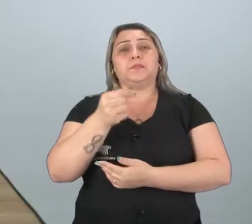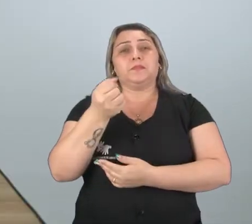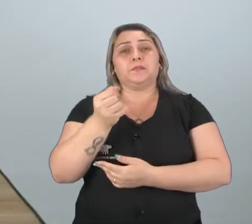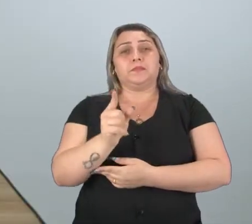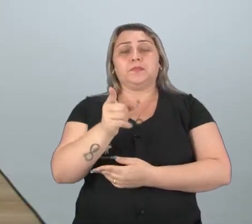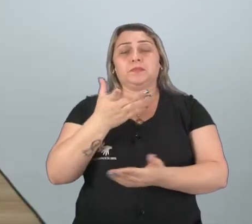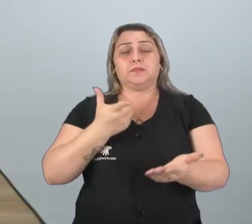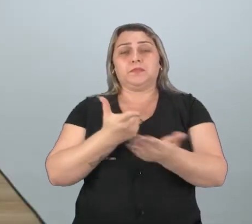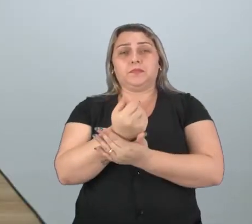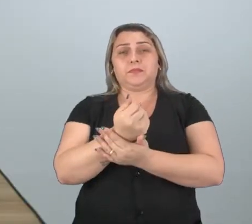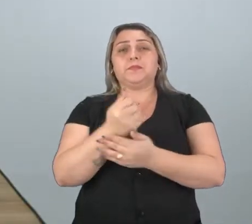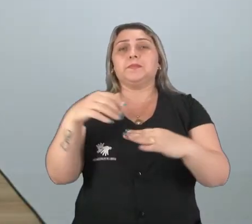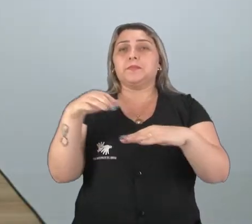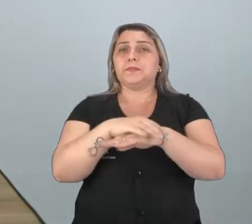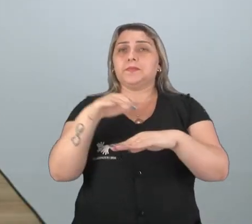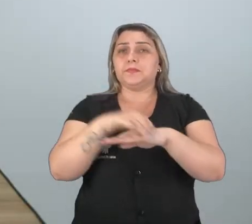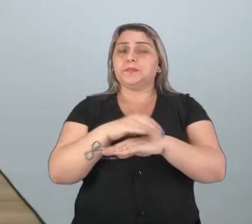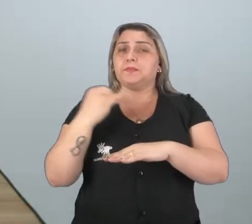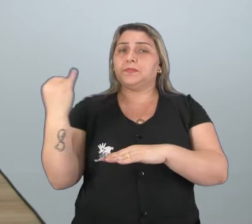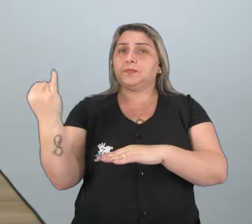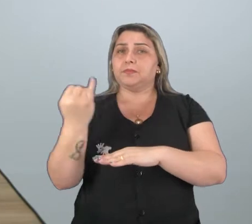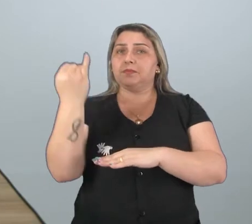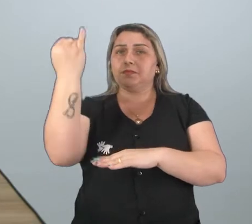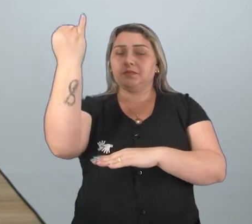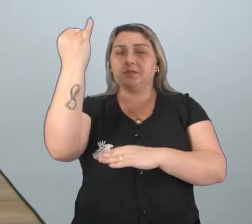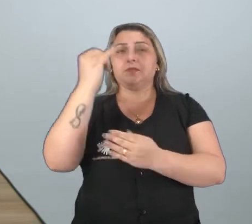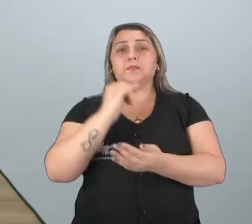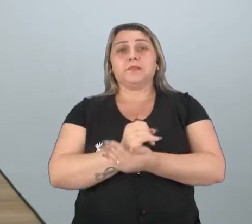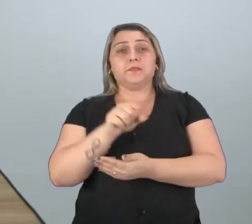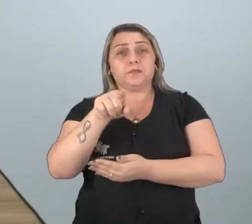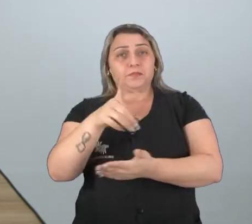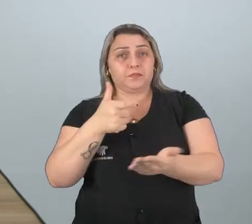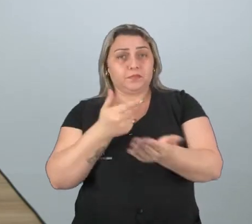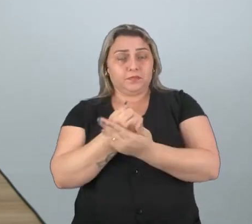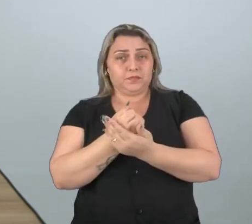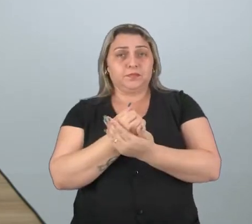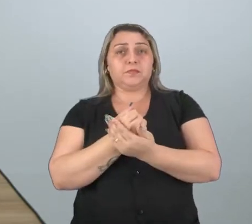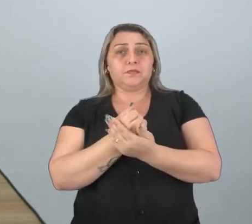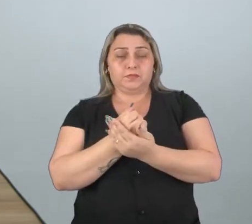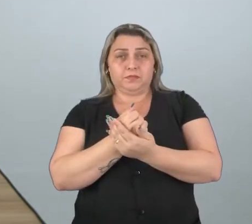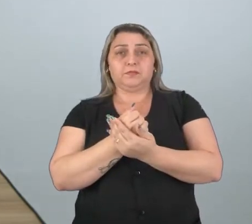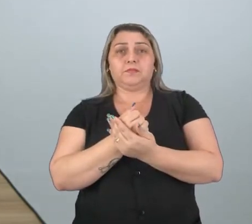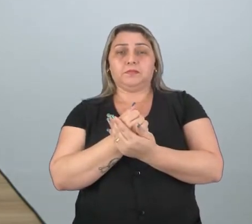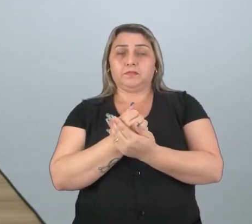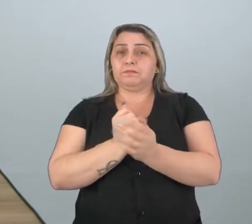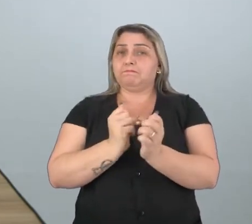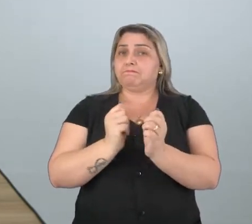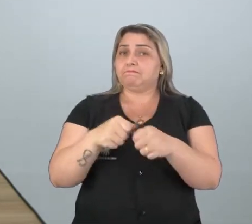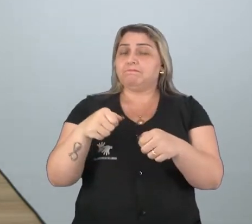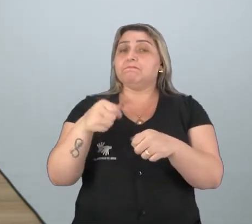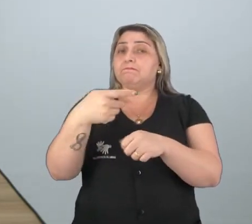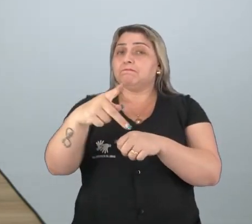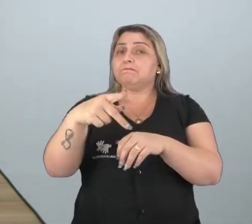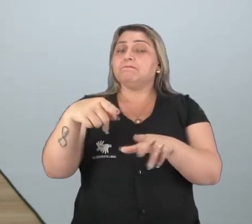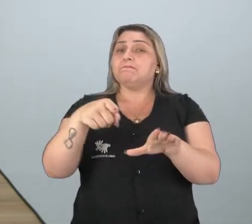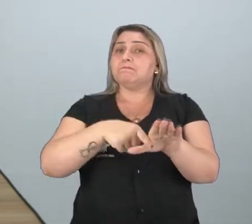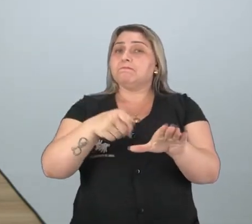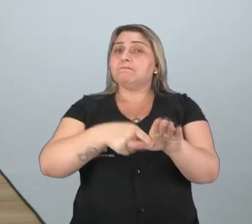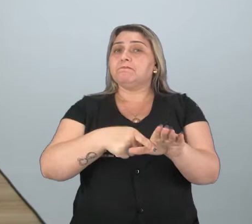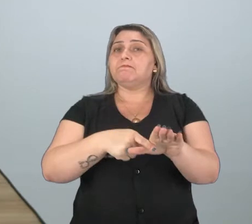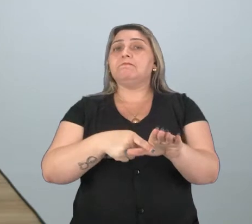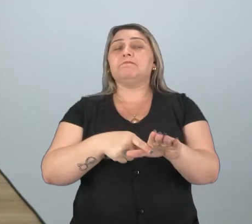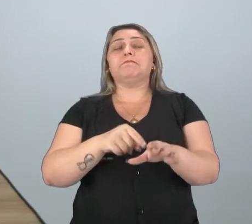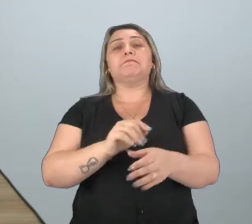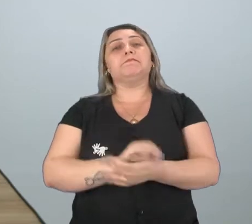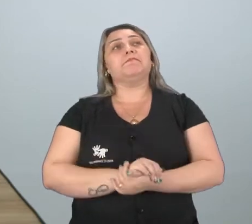vai comprar um calçado, é importante que você compre um calçado que vá servir no seu pé, certo?